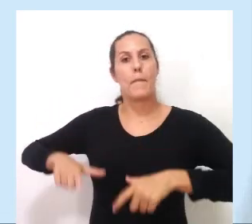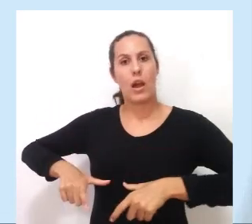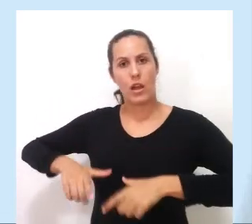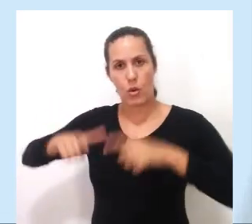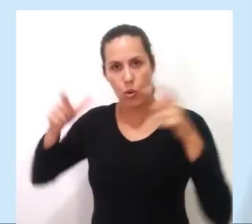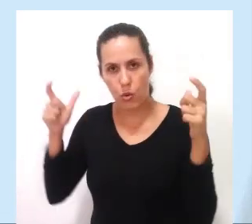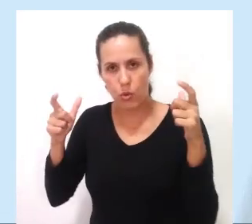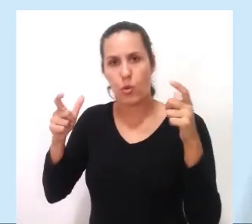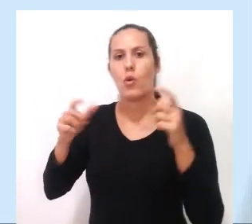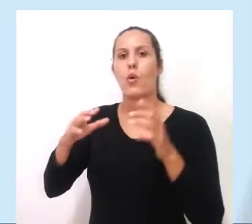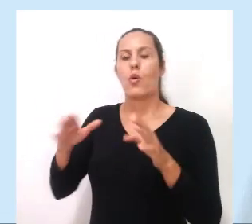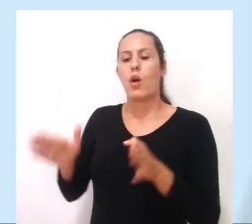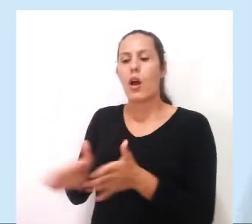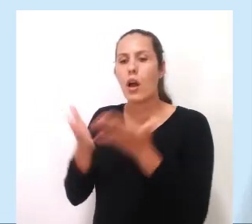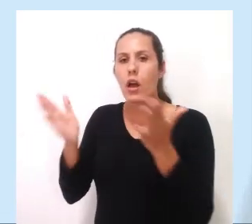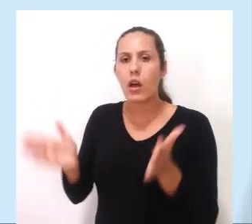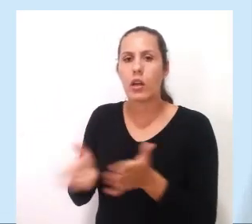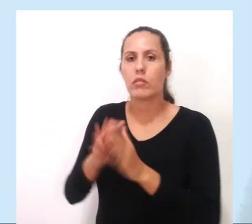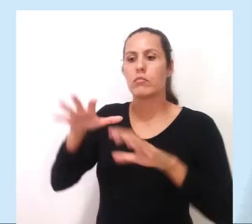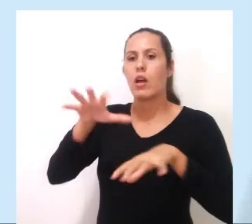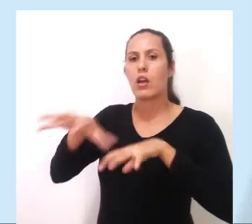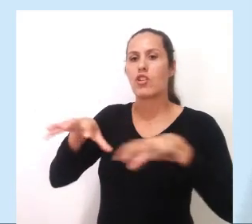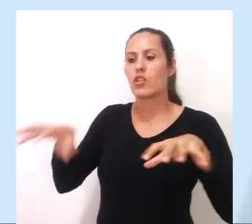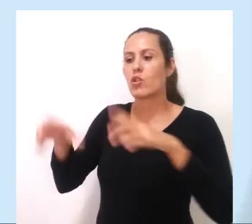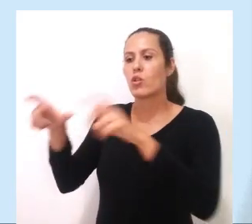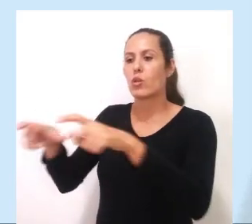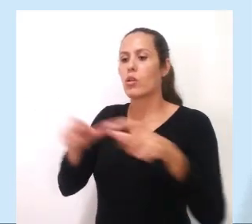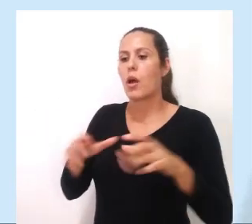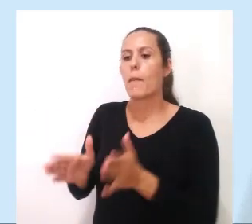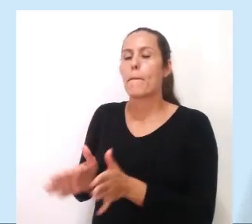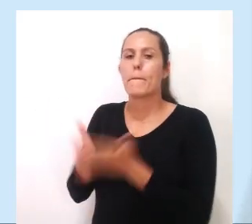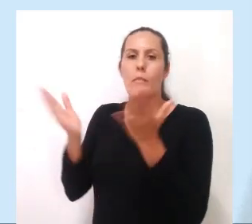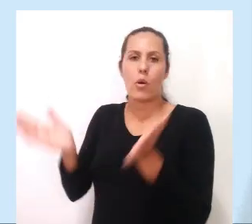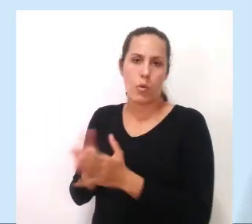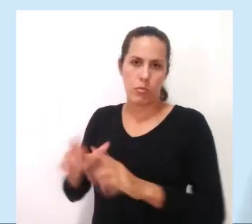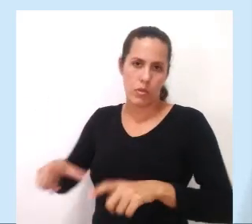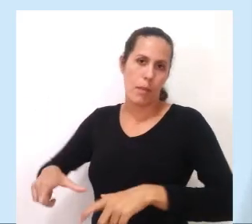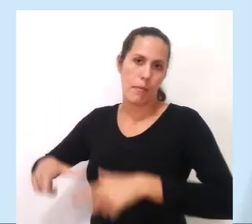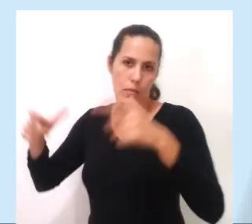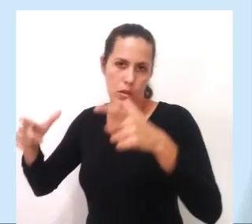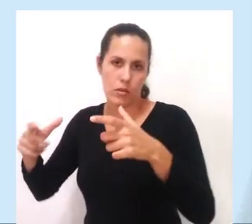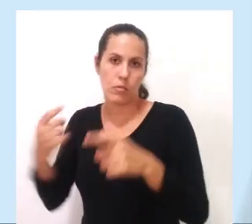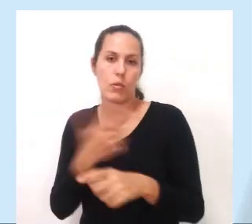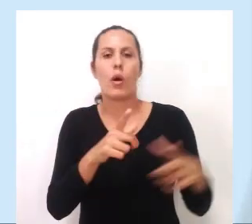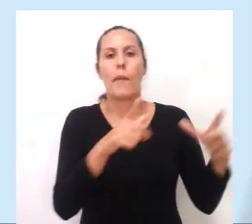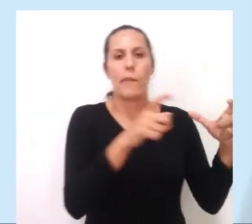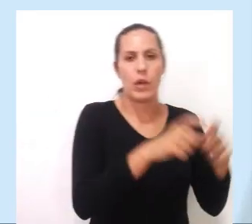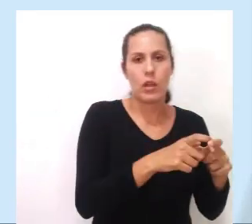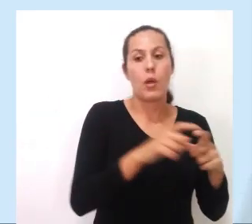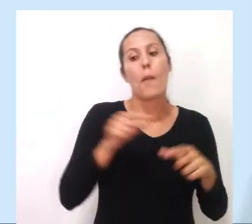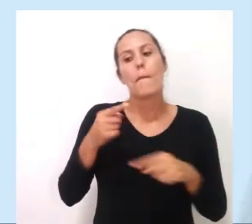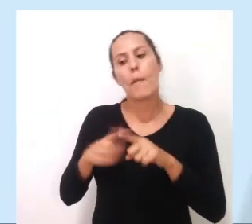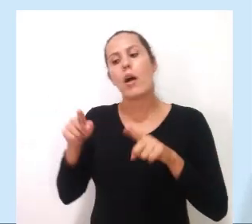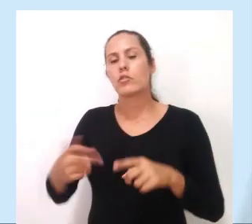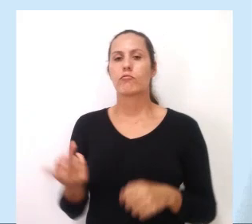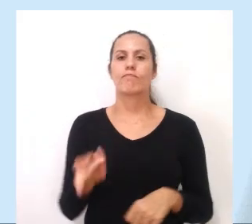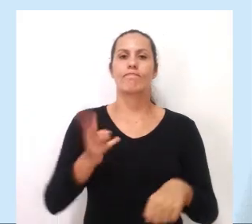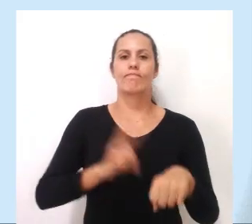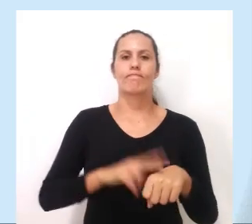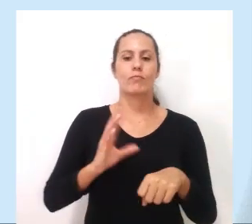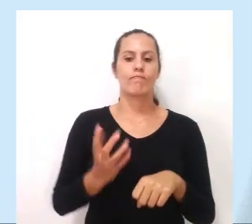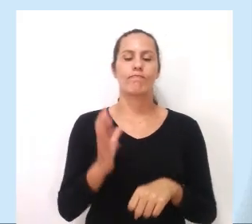nos bairros que são mais pobres. Mas a maioria dos partos que